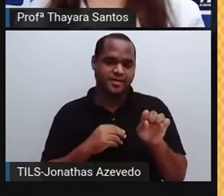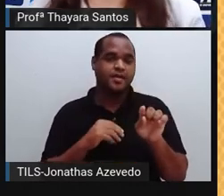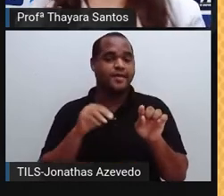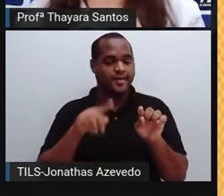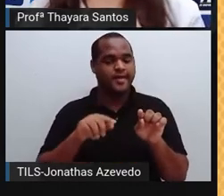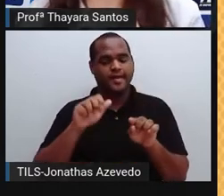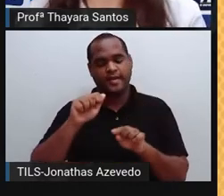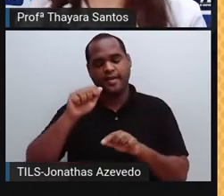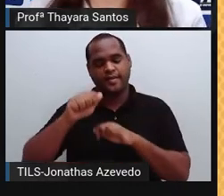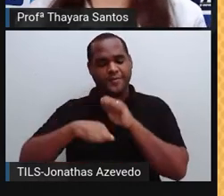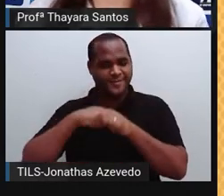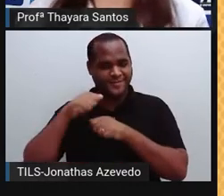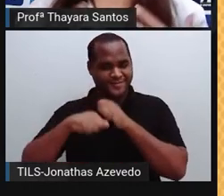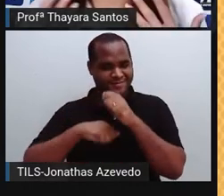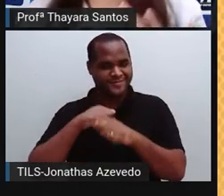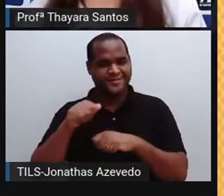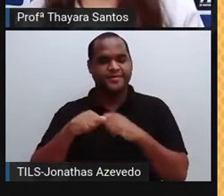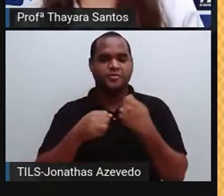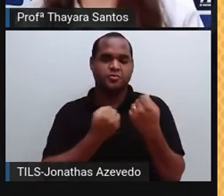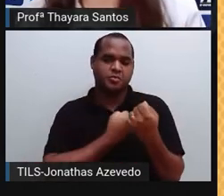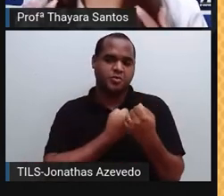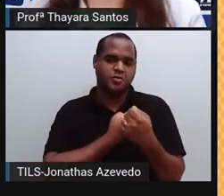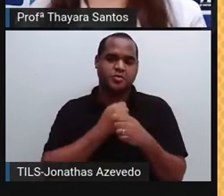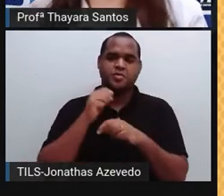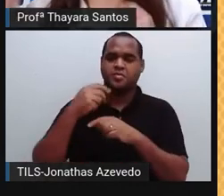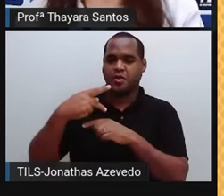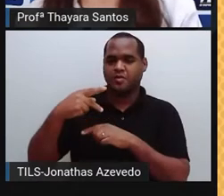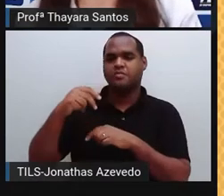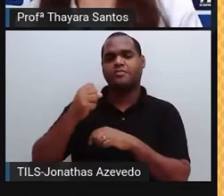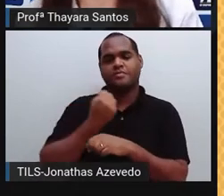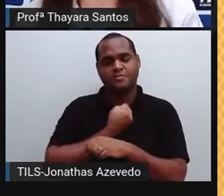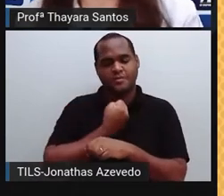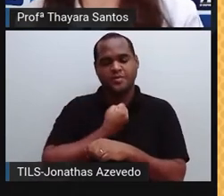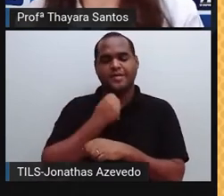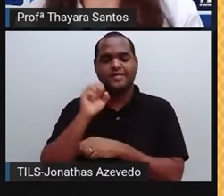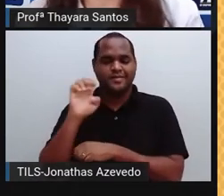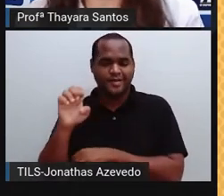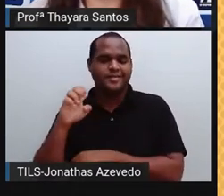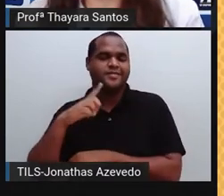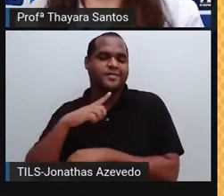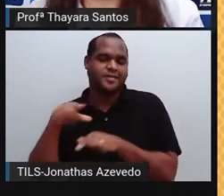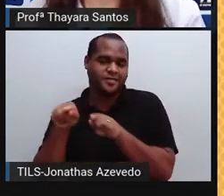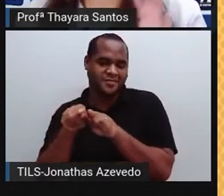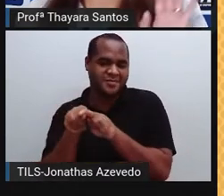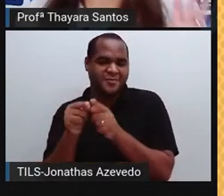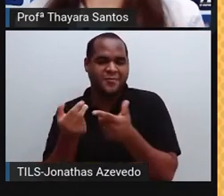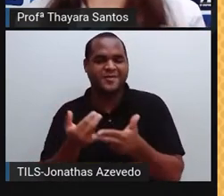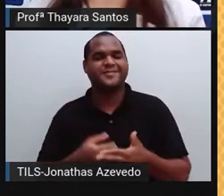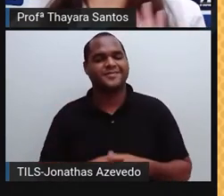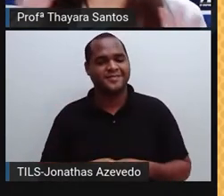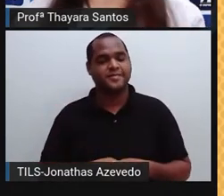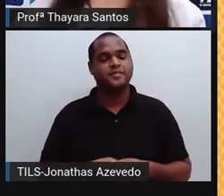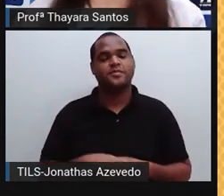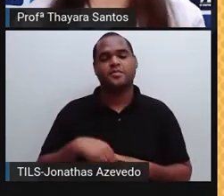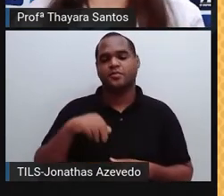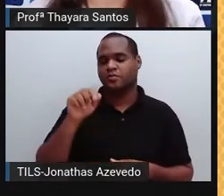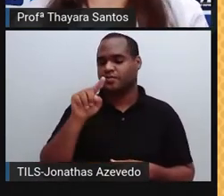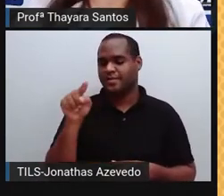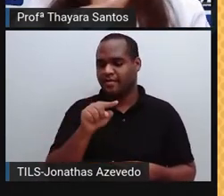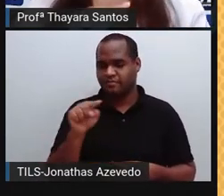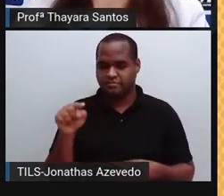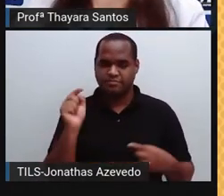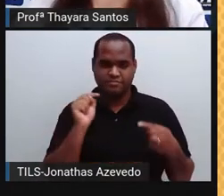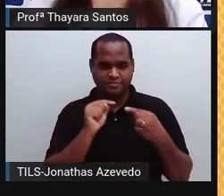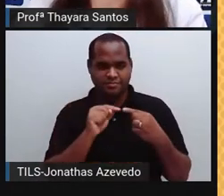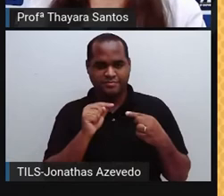o número atômico, que é igual ao número de prótons, que também vai ser igual ao número de elétrons daquele átomo. Então, o número atômico, ele representa tudo isso.